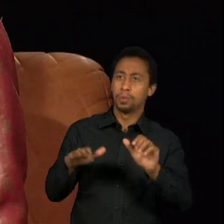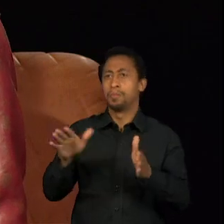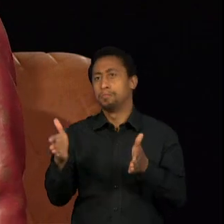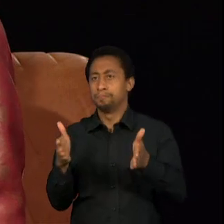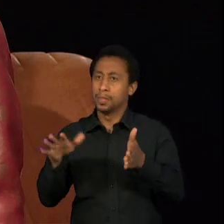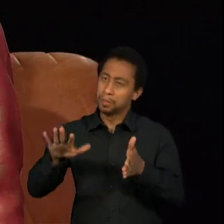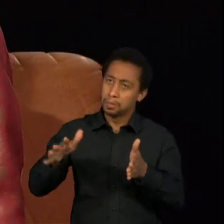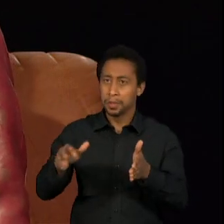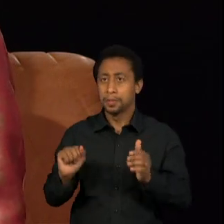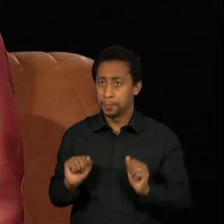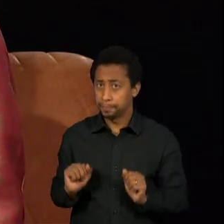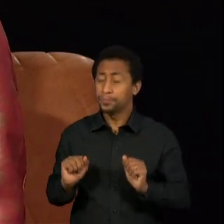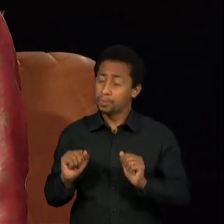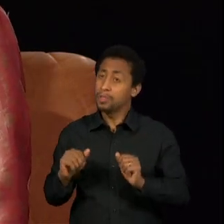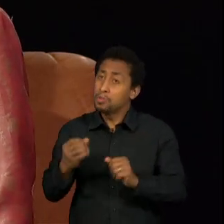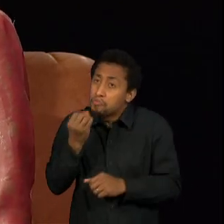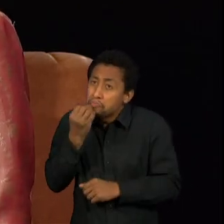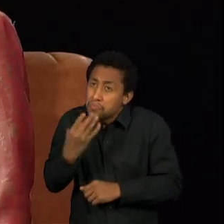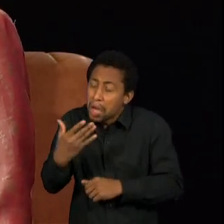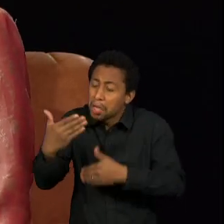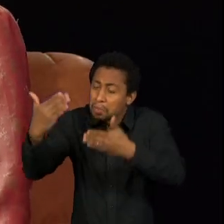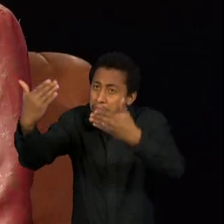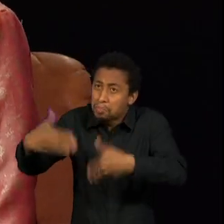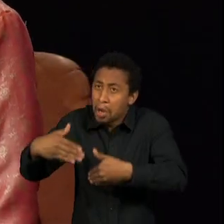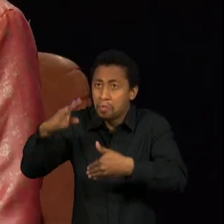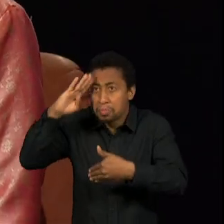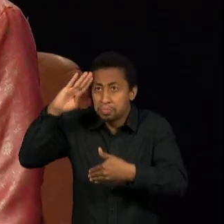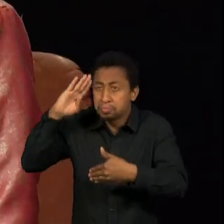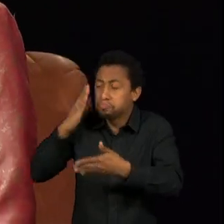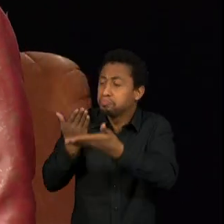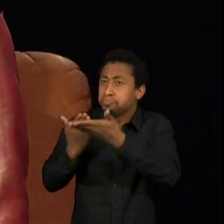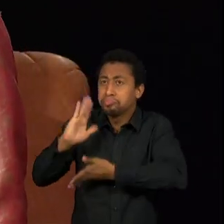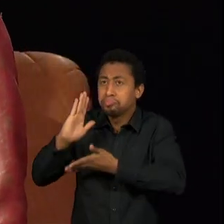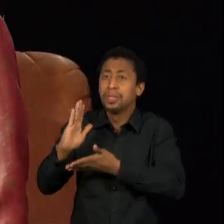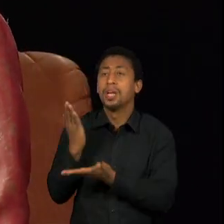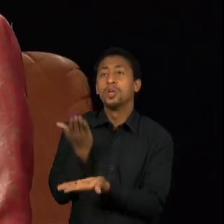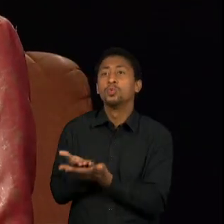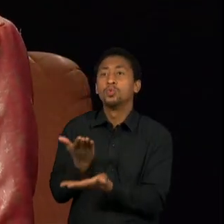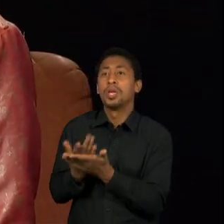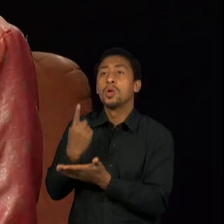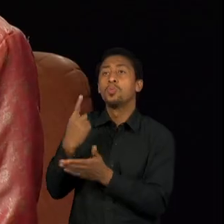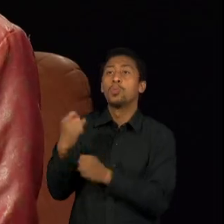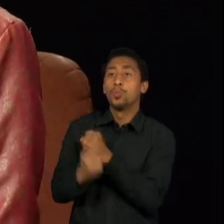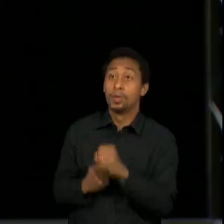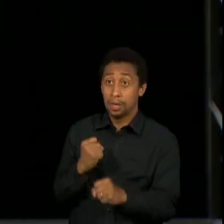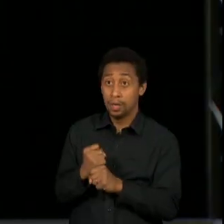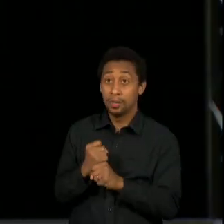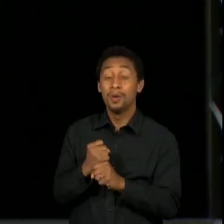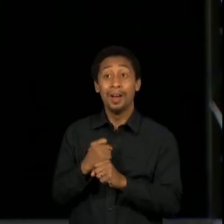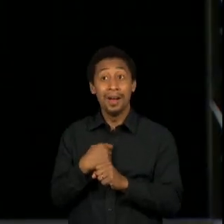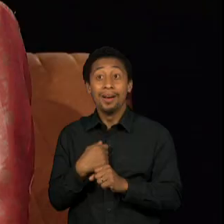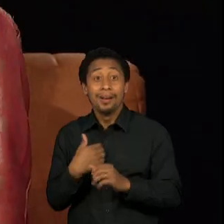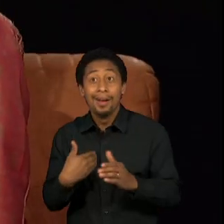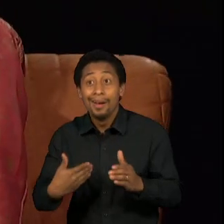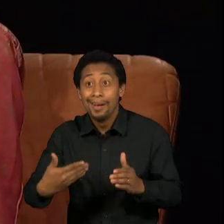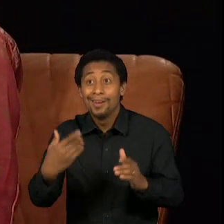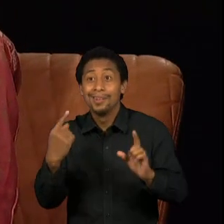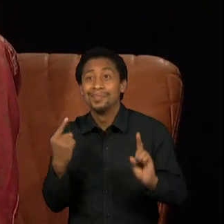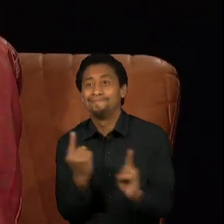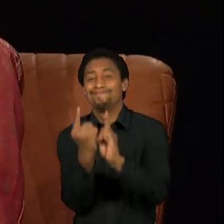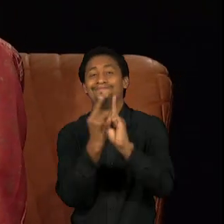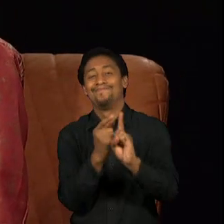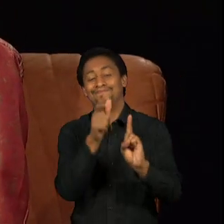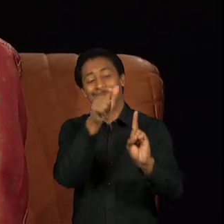nesse vestibular. Fiz o primeiro ano. Foi aí que eu conheci Glauber, né? E aí os dois